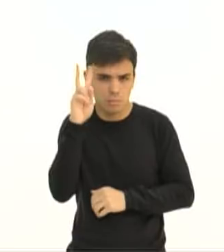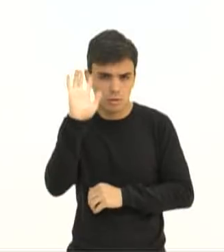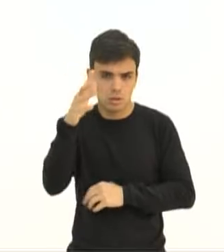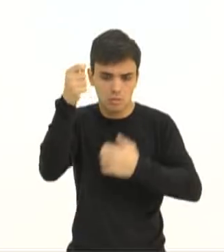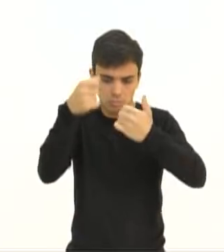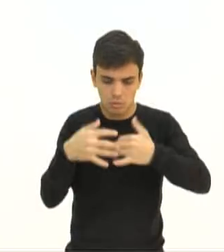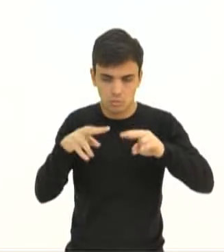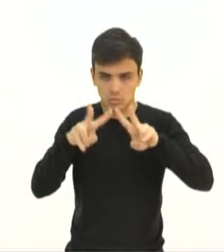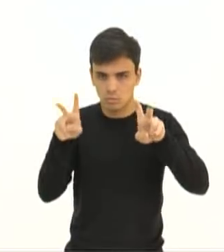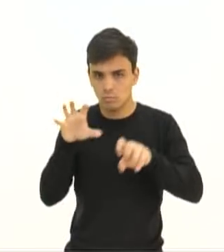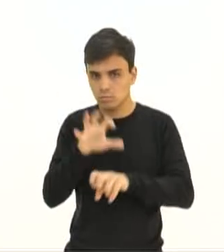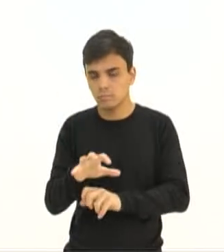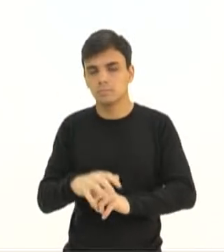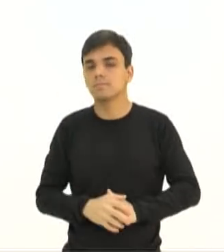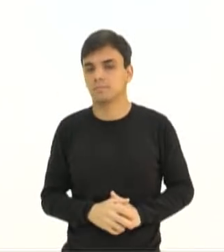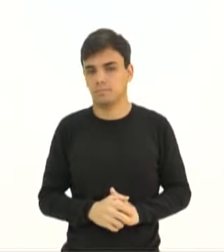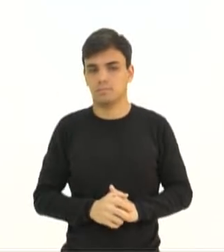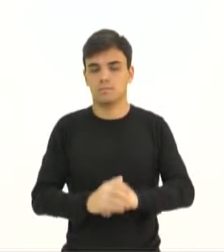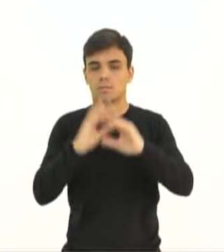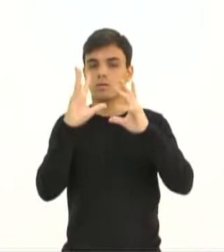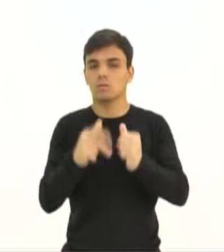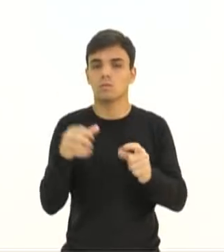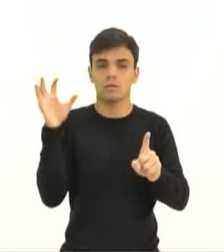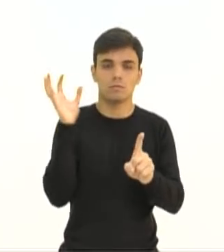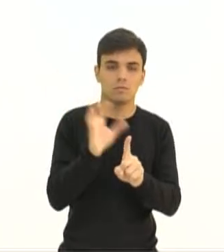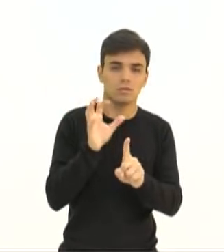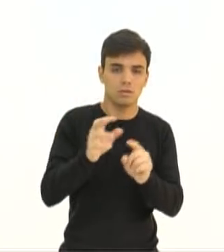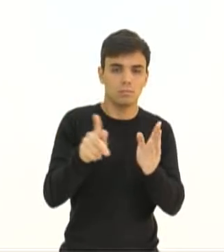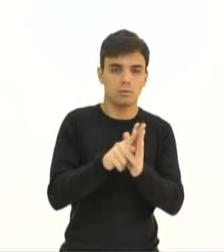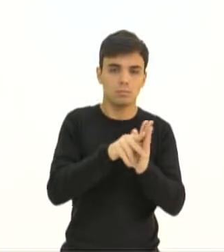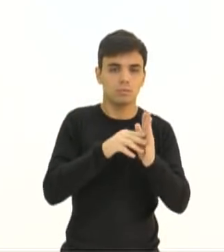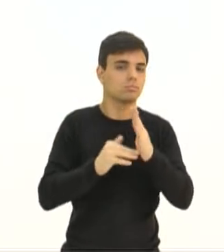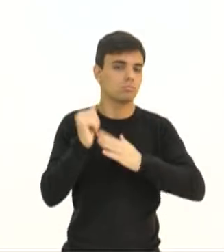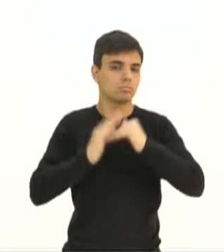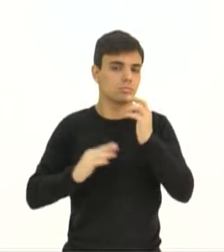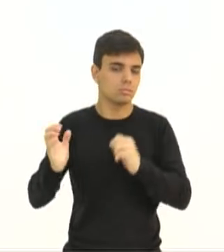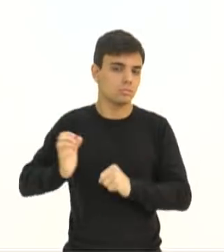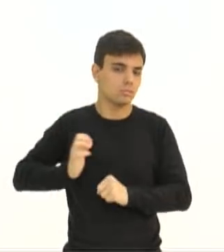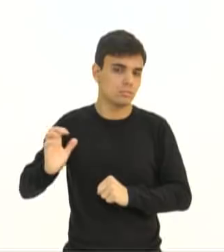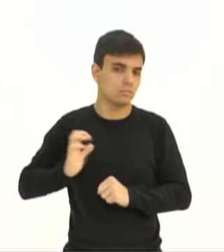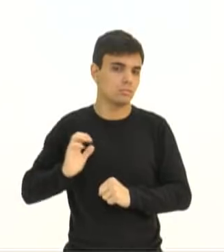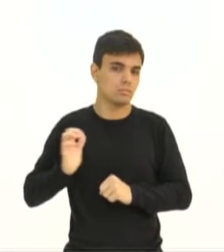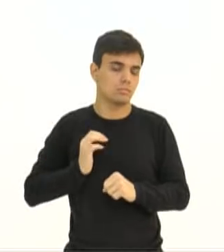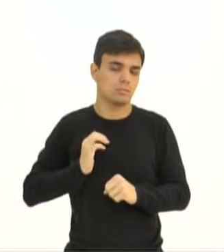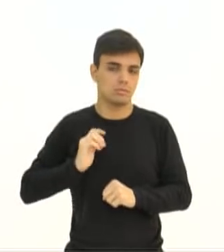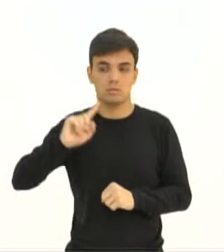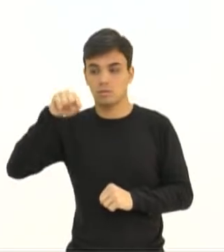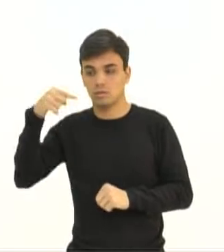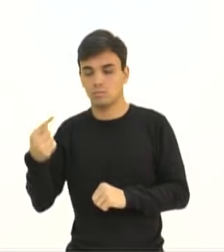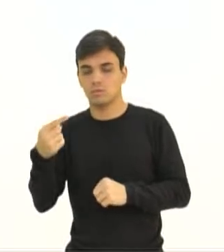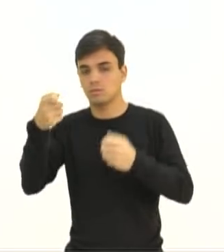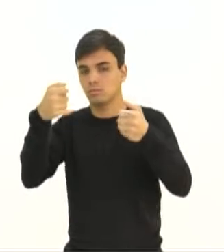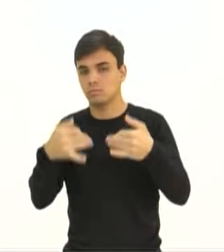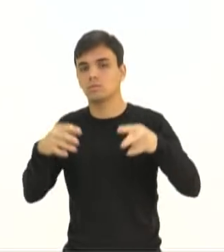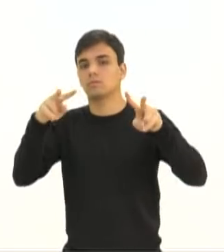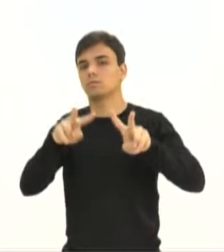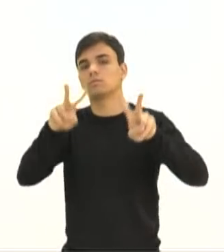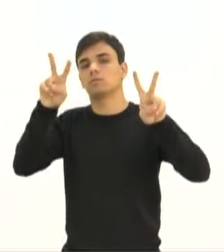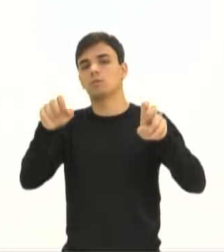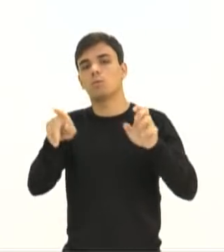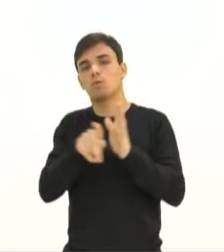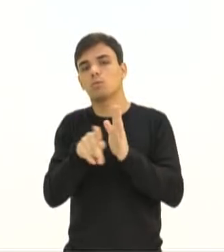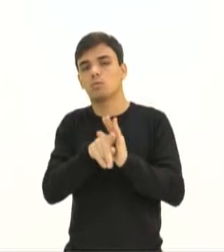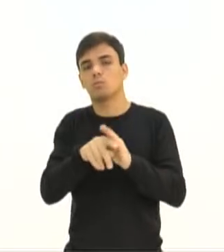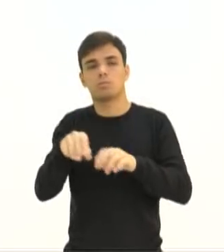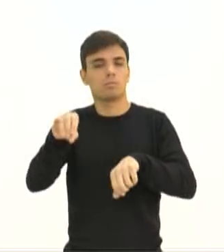isso? Tudo isso influencia na produção de riquezas. Foram construídos lá, depois nós vamos falar um pouquinho, o polo industrial